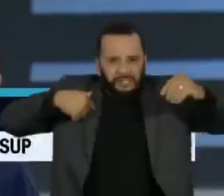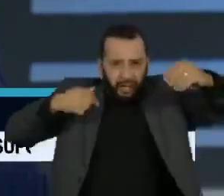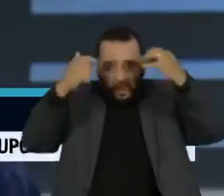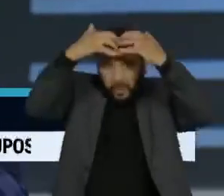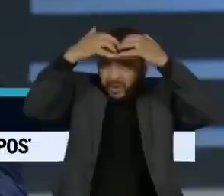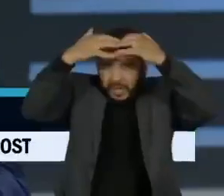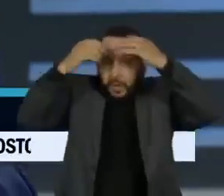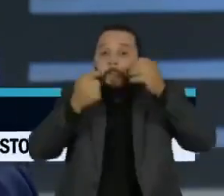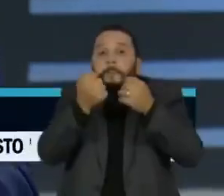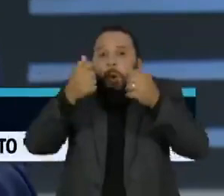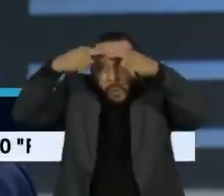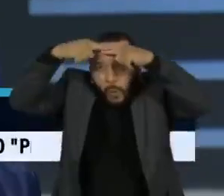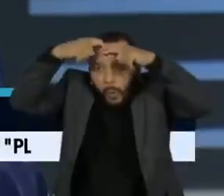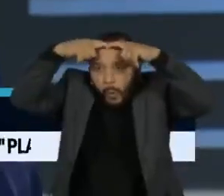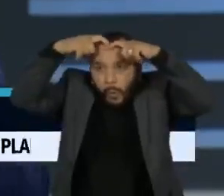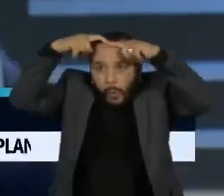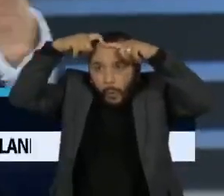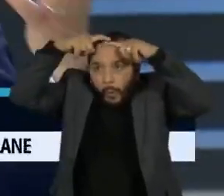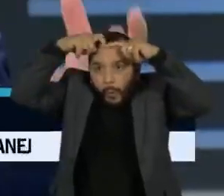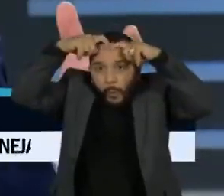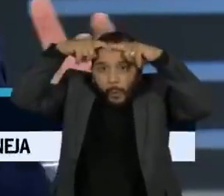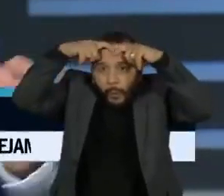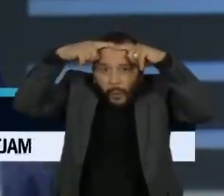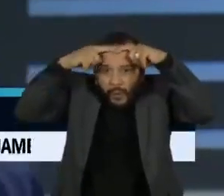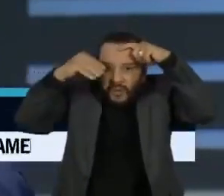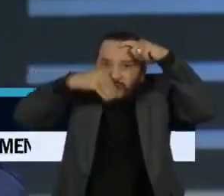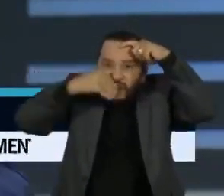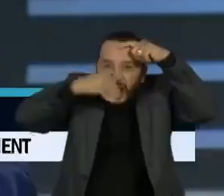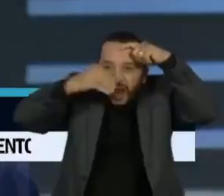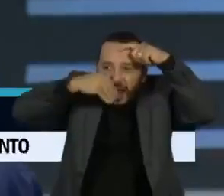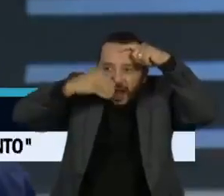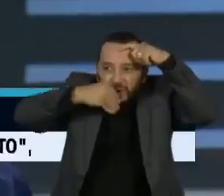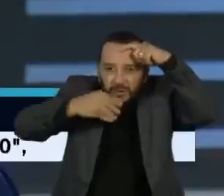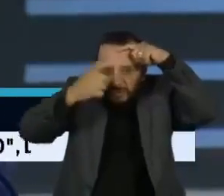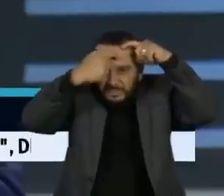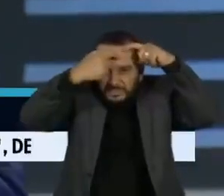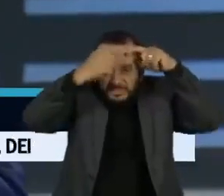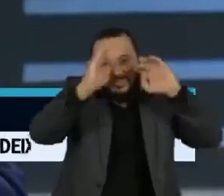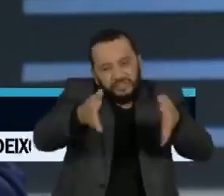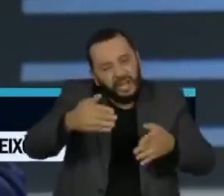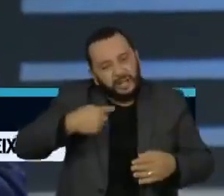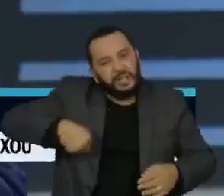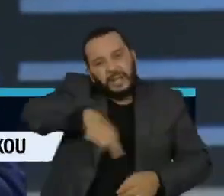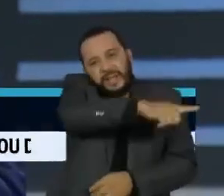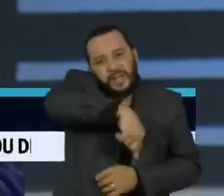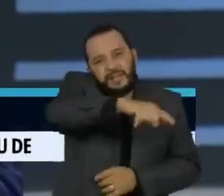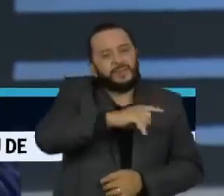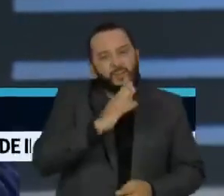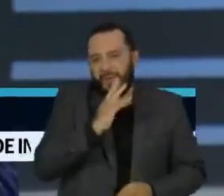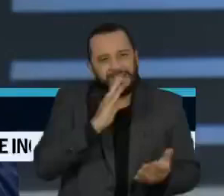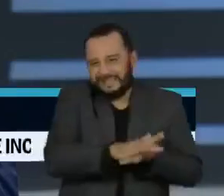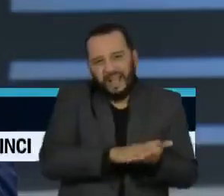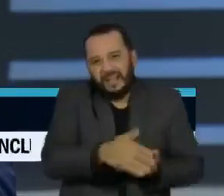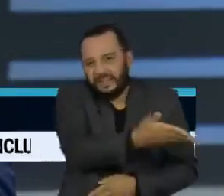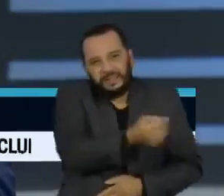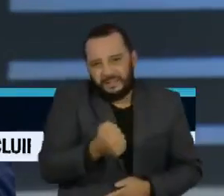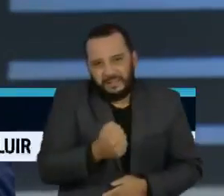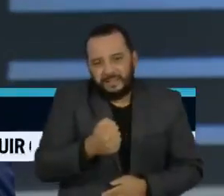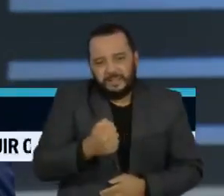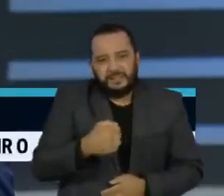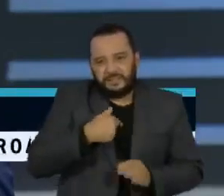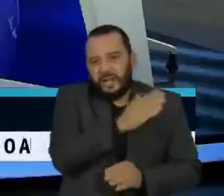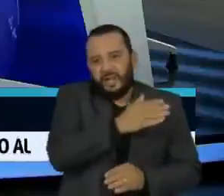comunicam um pouco entre si para piorar a situação e não entendi nada do que nós estamos vivendo essa situação que nós somos eu resolver eu